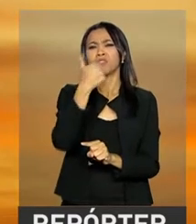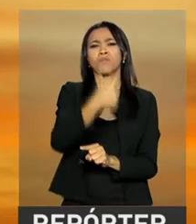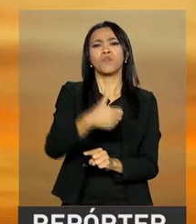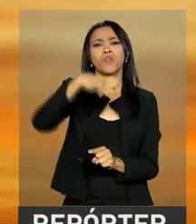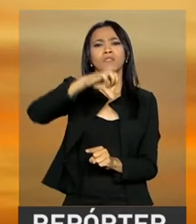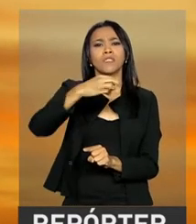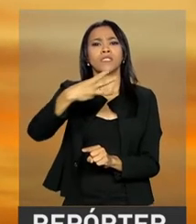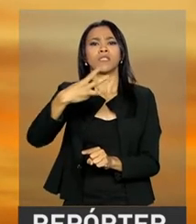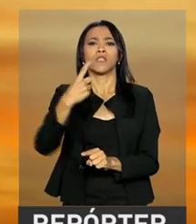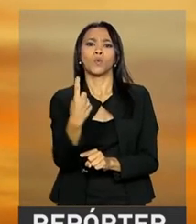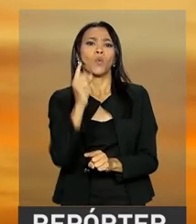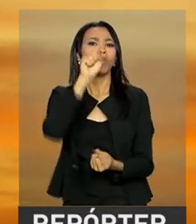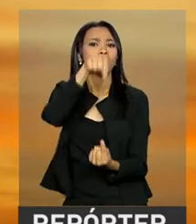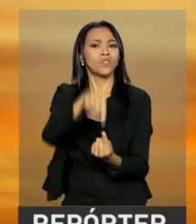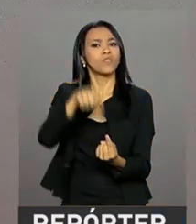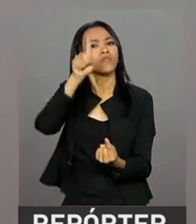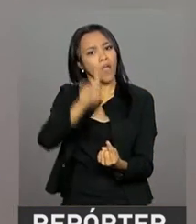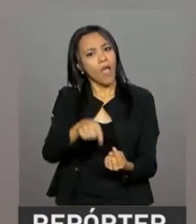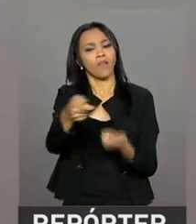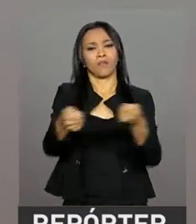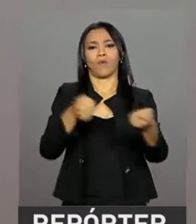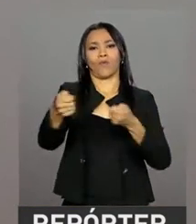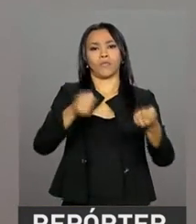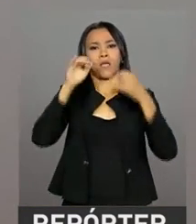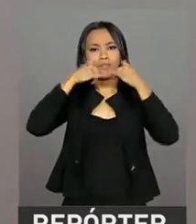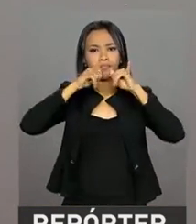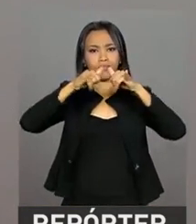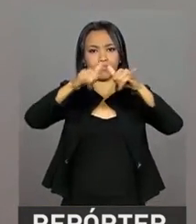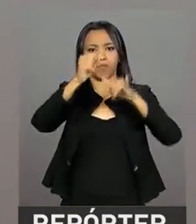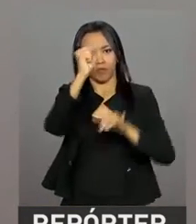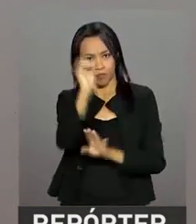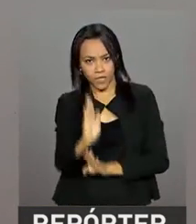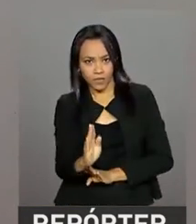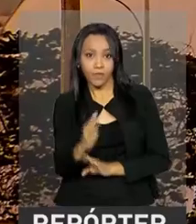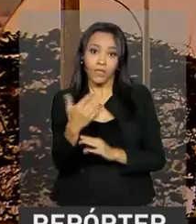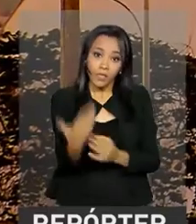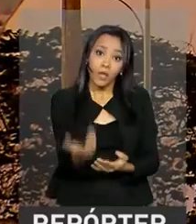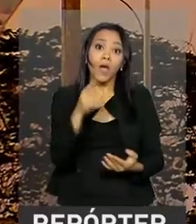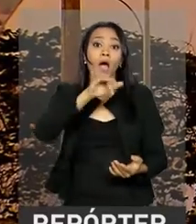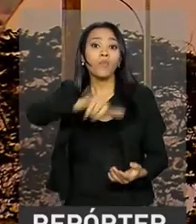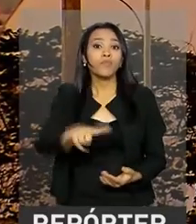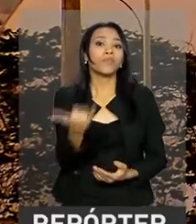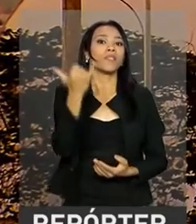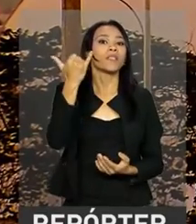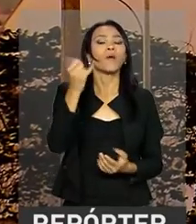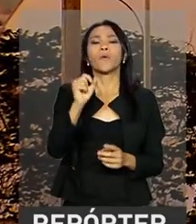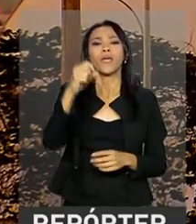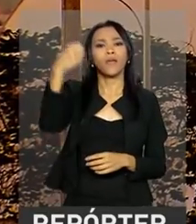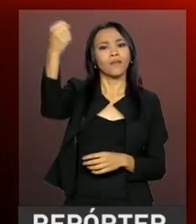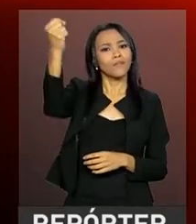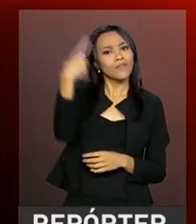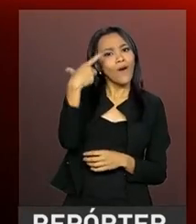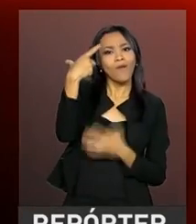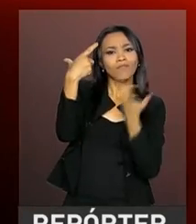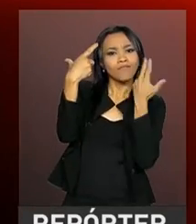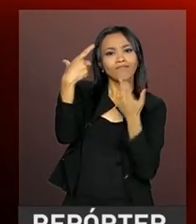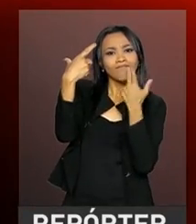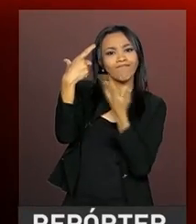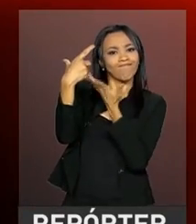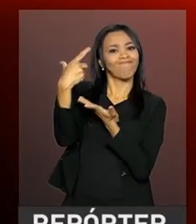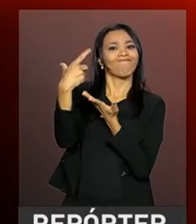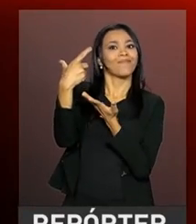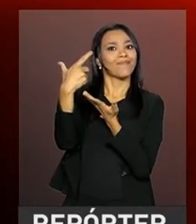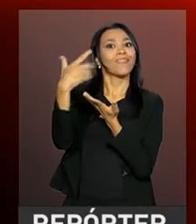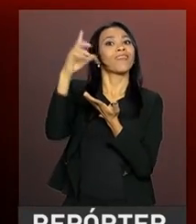com a idéia de economizar energia no país a meta é aproveitar a luminosidade natural do sol que é